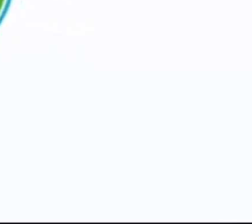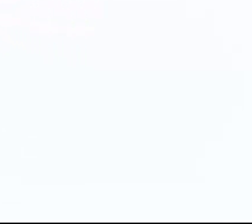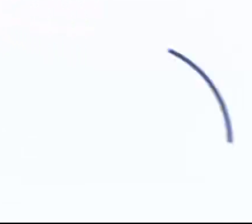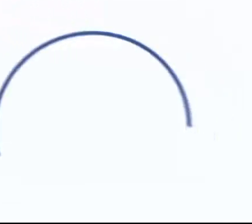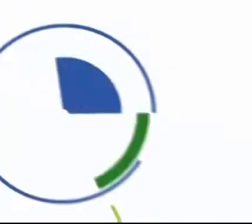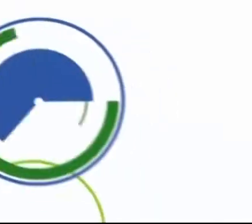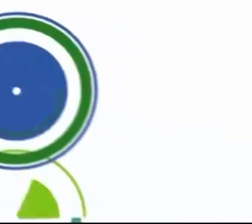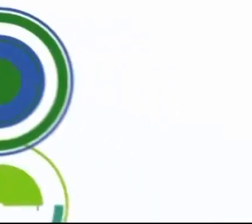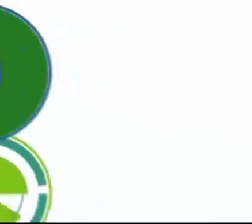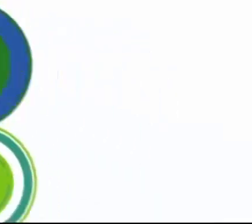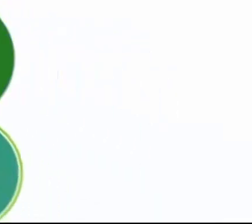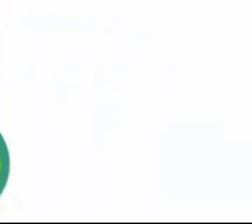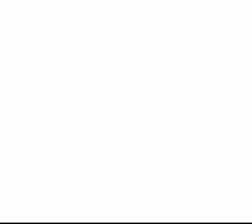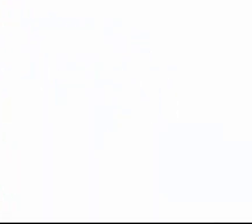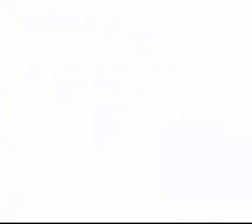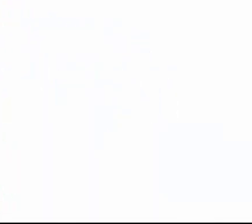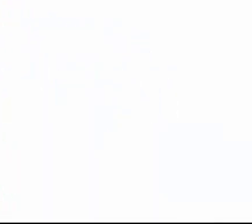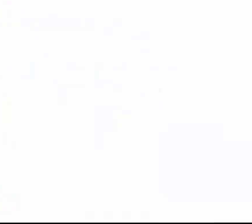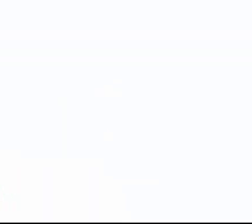E aí